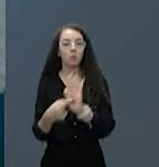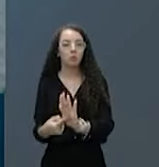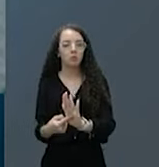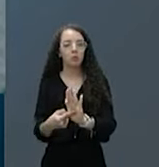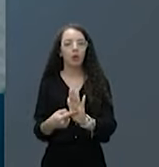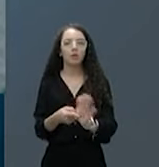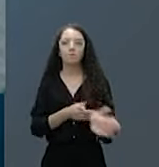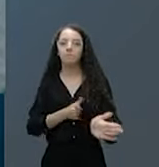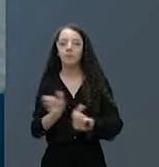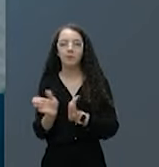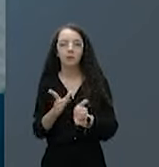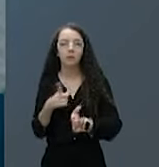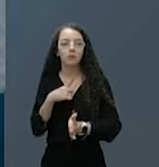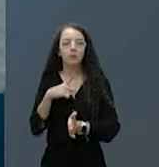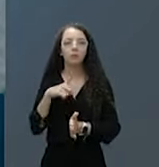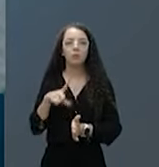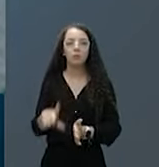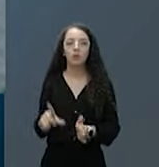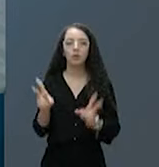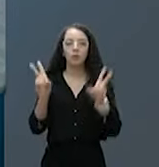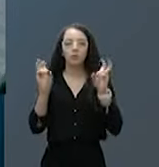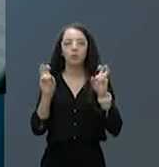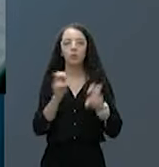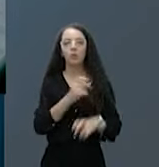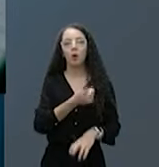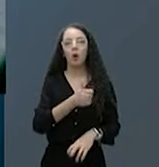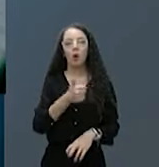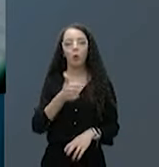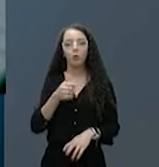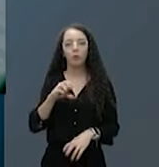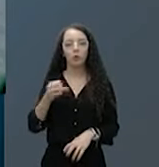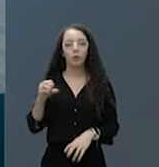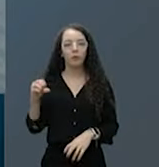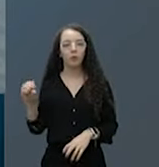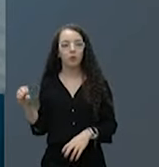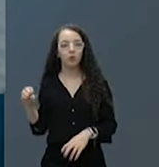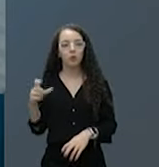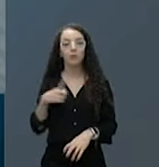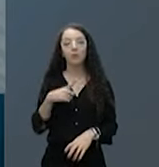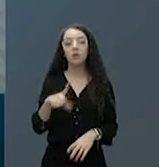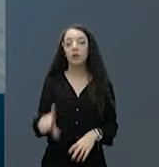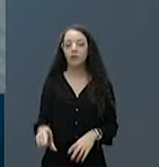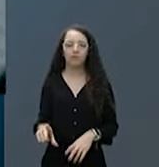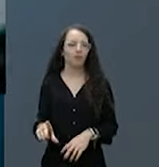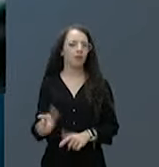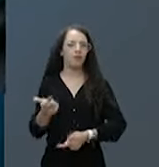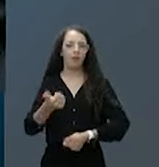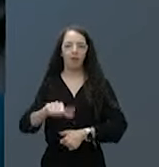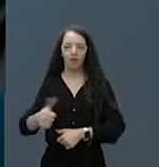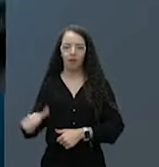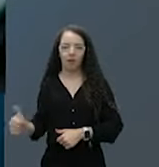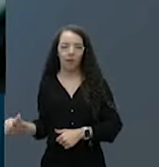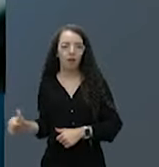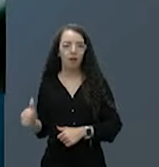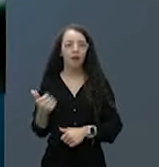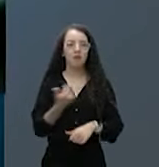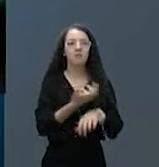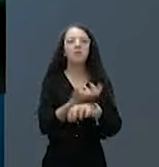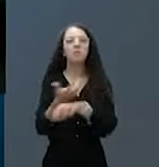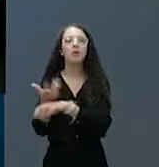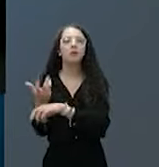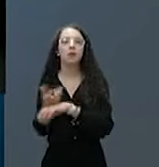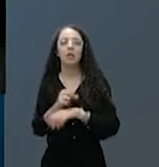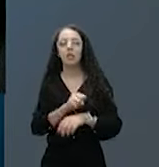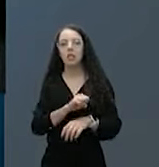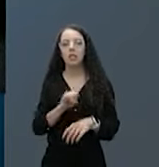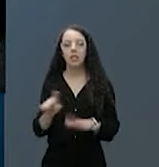tema 1199, não se realiza análise da matéria sob a ótica infraconstitucional, em cotejo com a jurisprudência